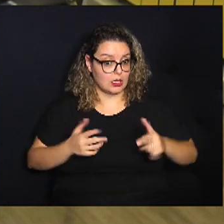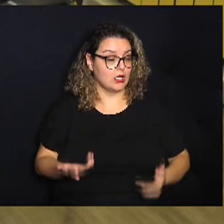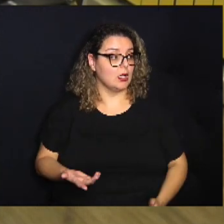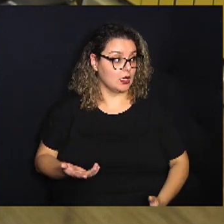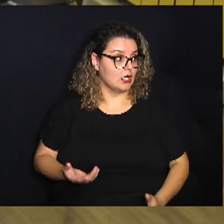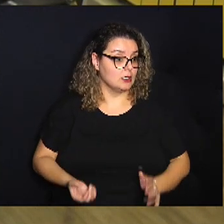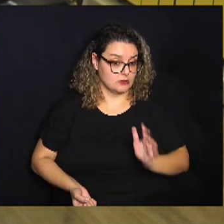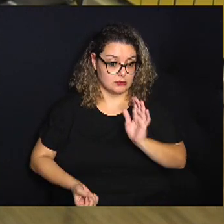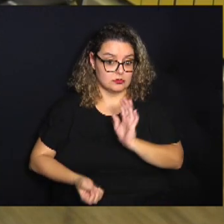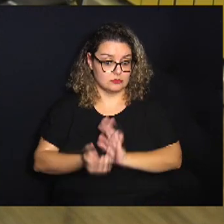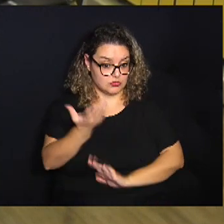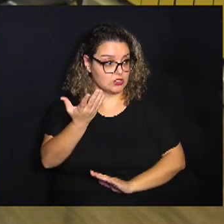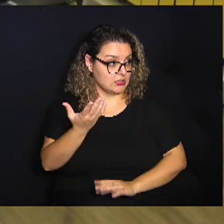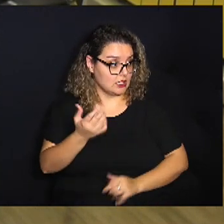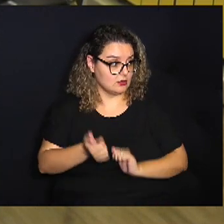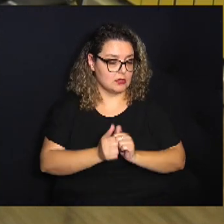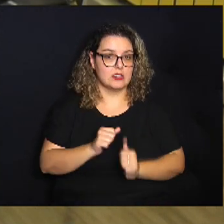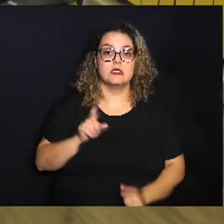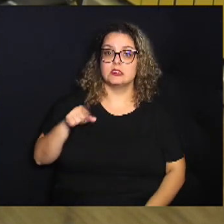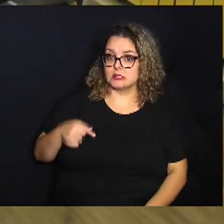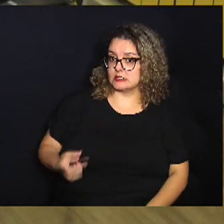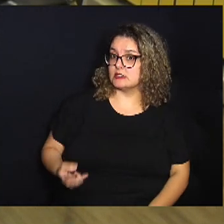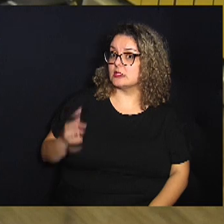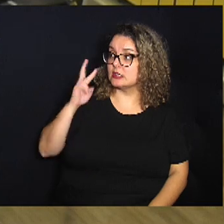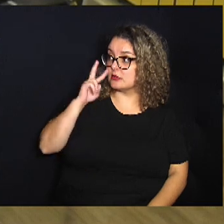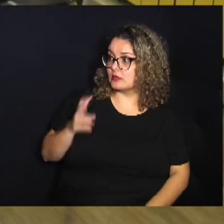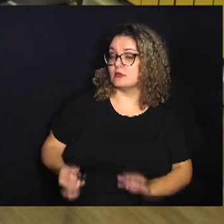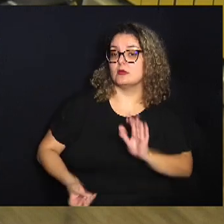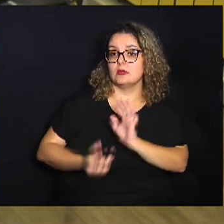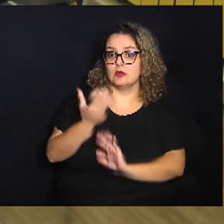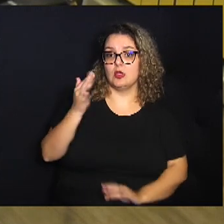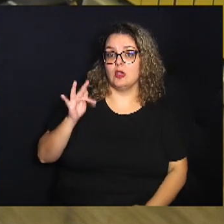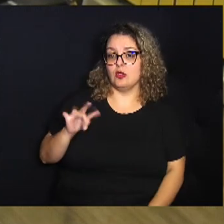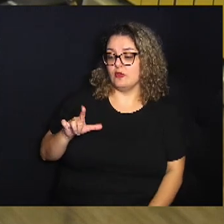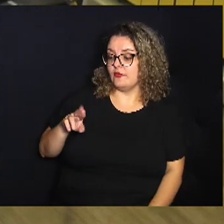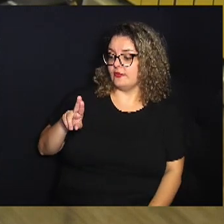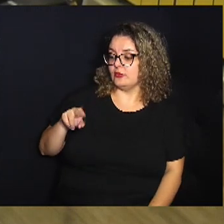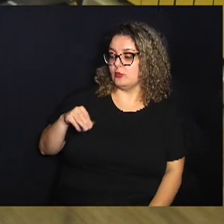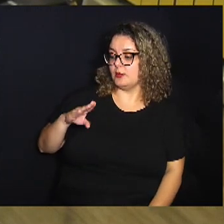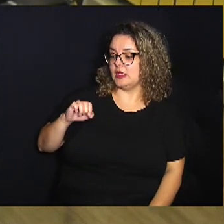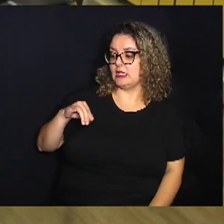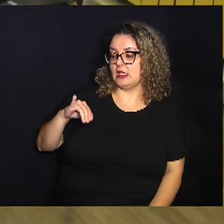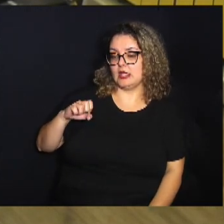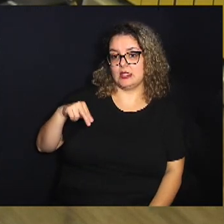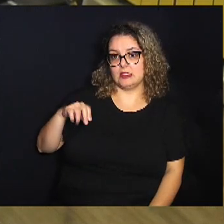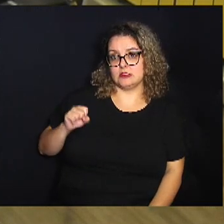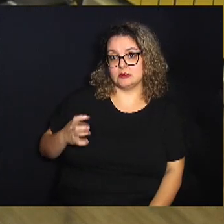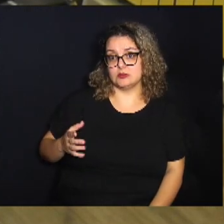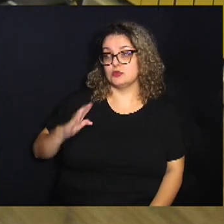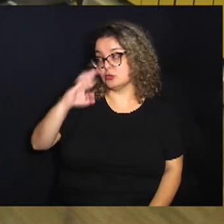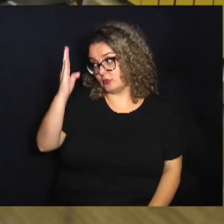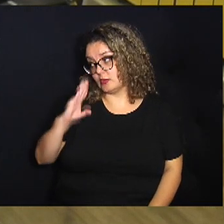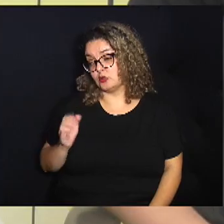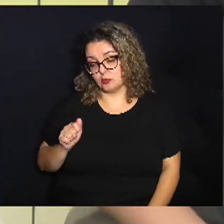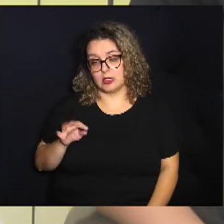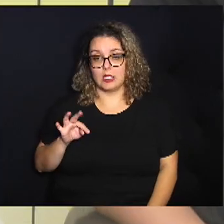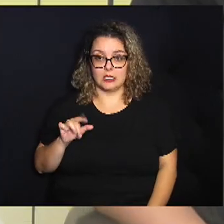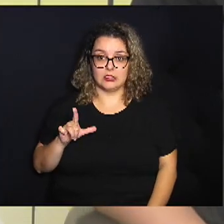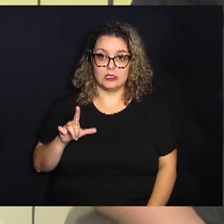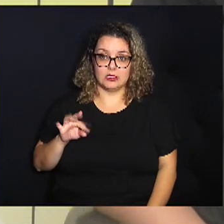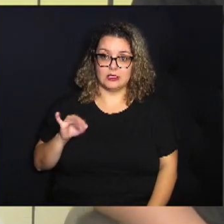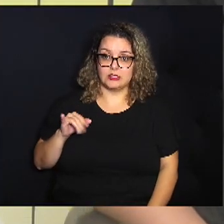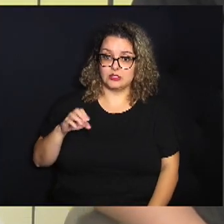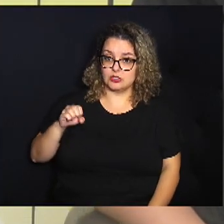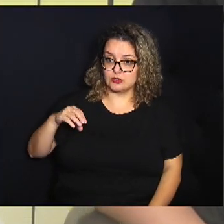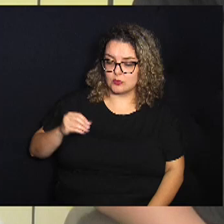nascer. Ela é oriunda da antiga Funilense, né, que é uma das equipes mais fortes do estado de São Paulo, do Brasil, no atletismo. A Orcamp nasceu com um